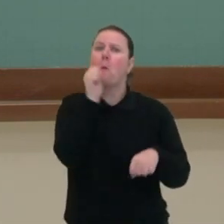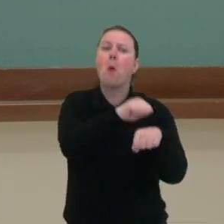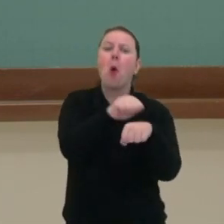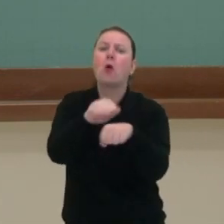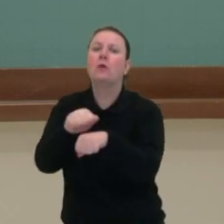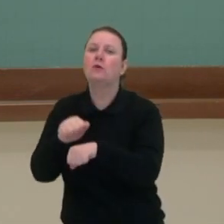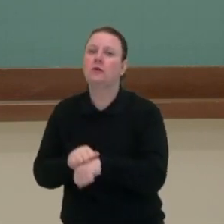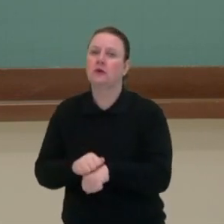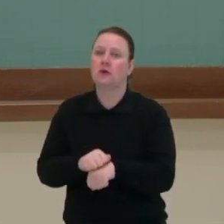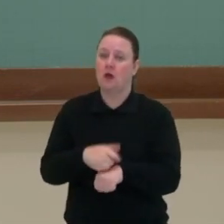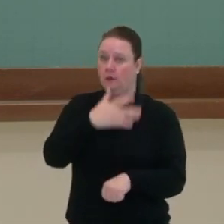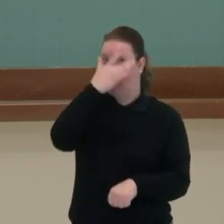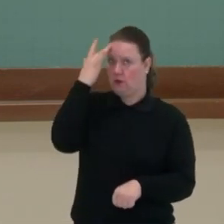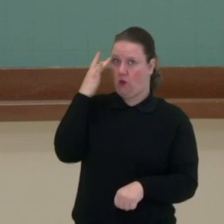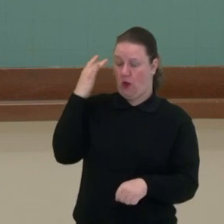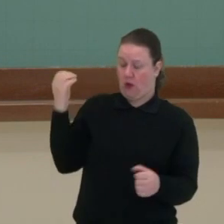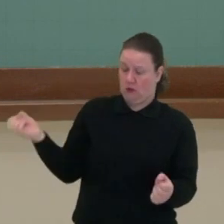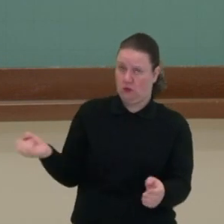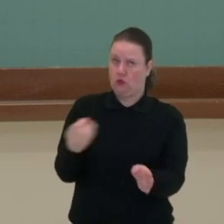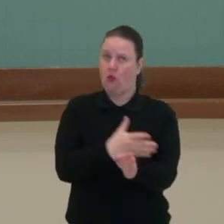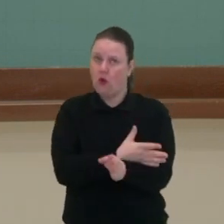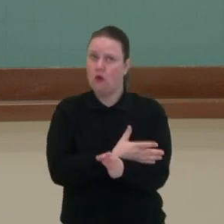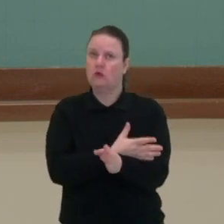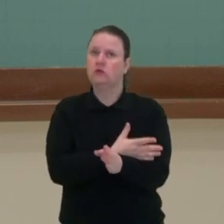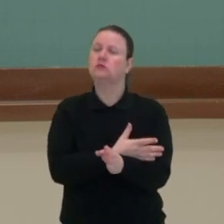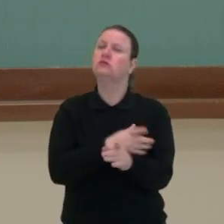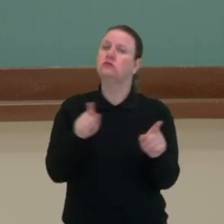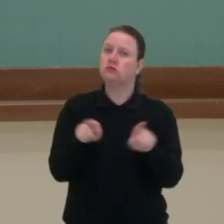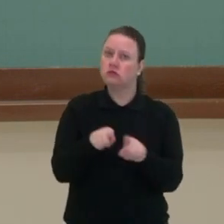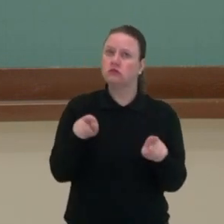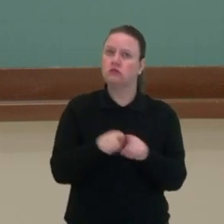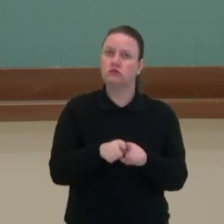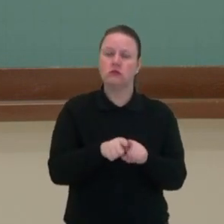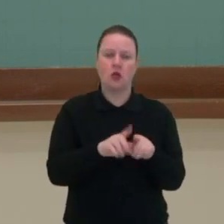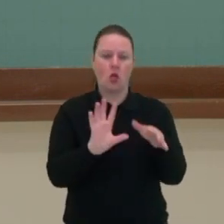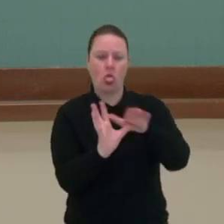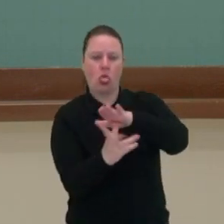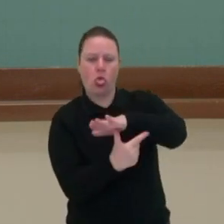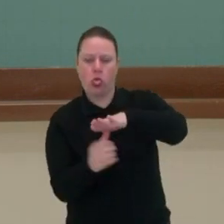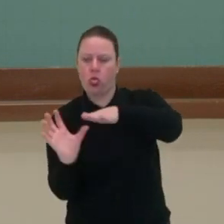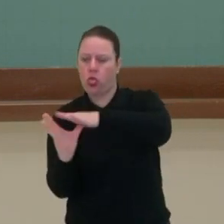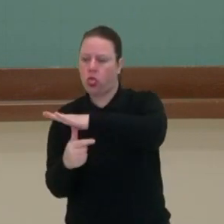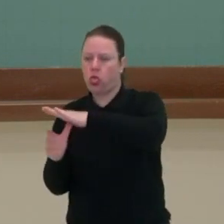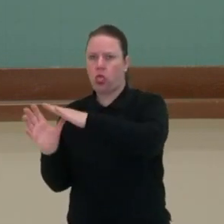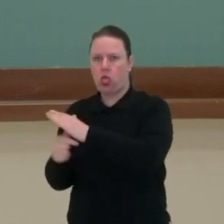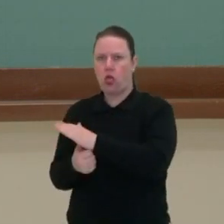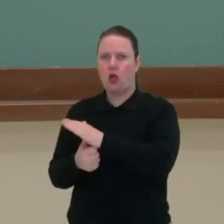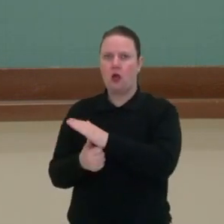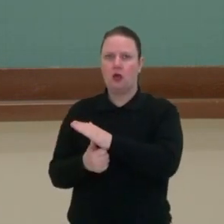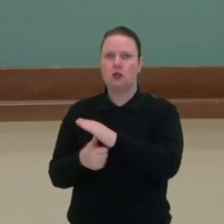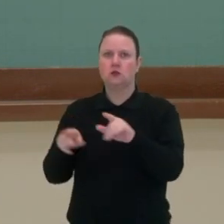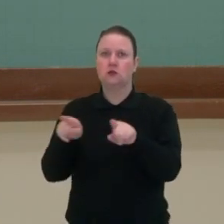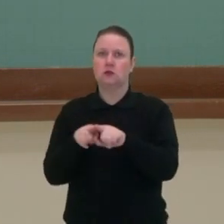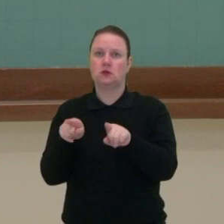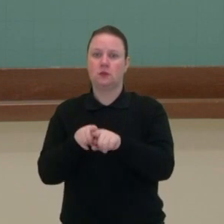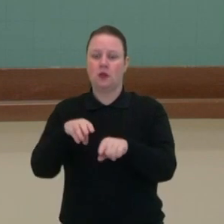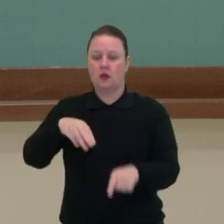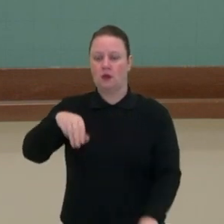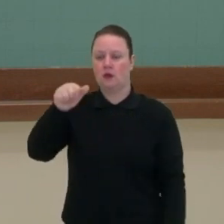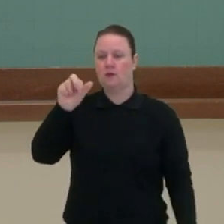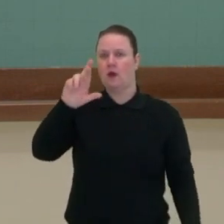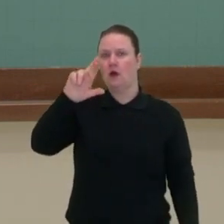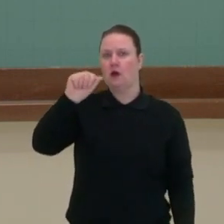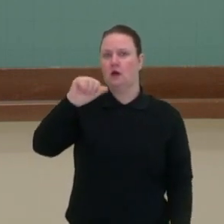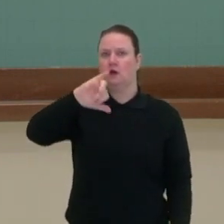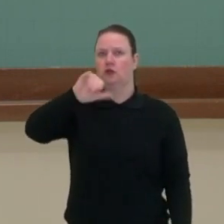alguém novo na política para combater a corrupção, acabar com as mordomias dos chamados marajás do Brasil e